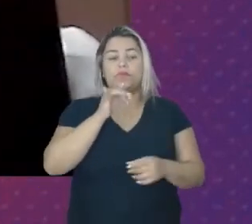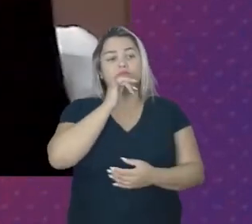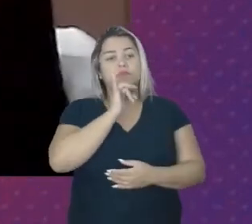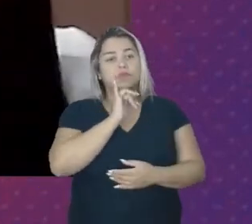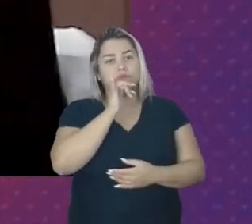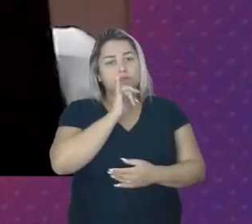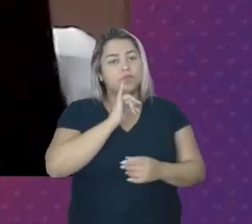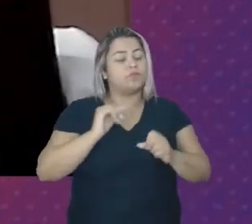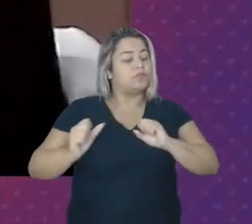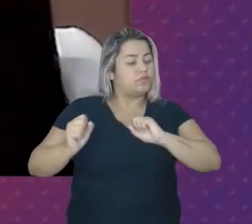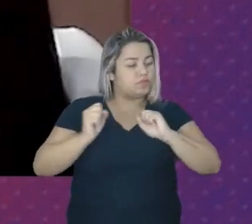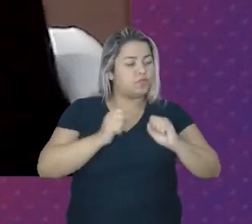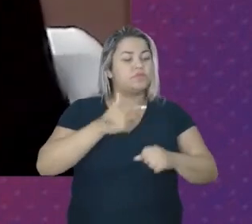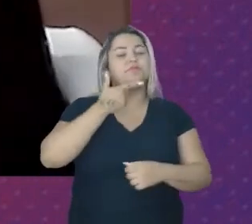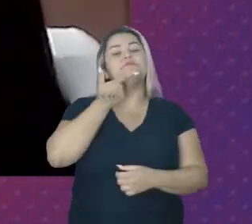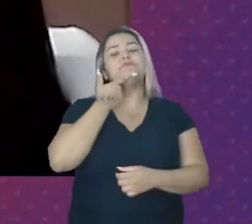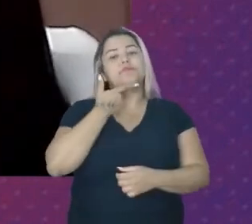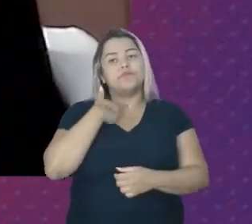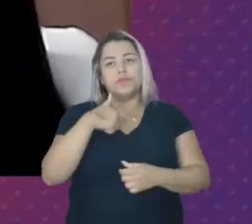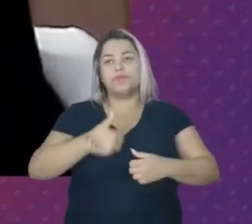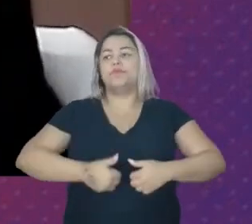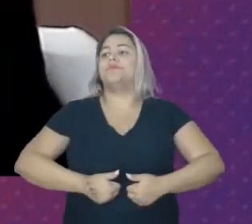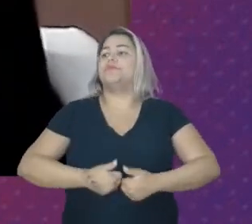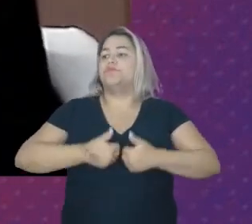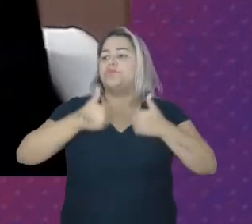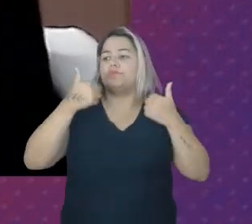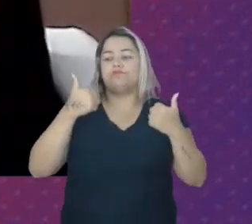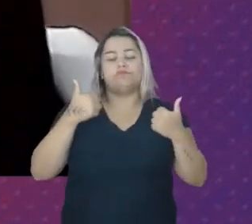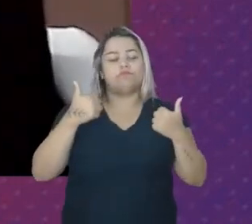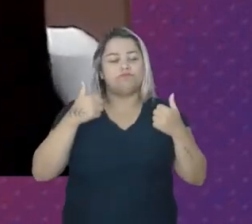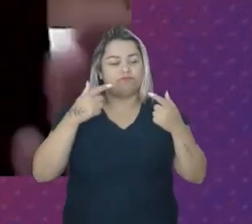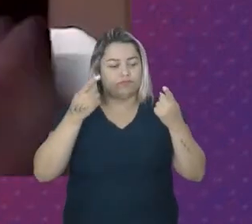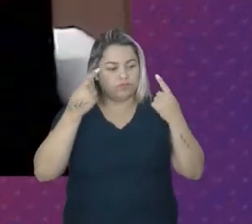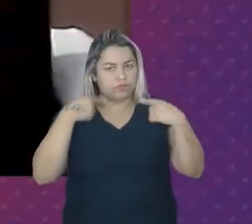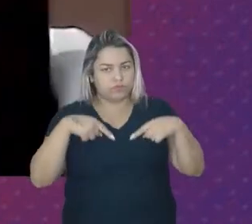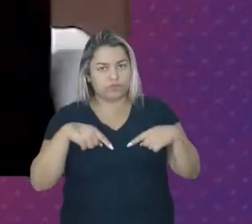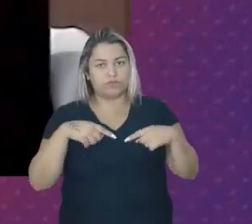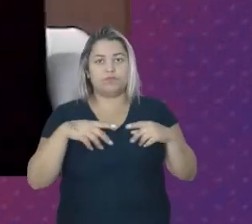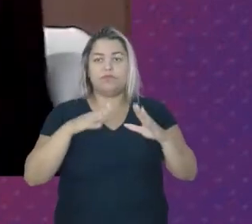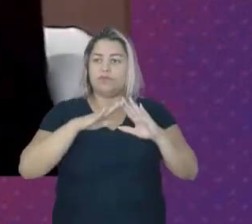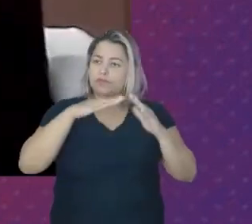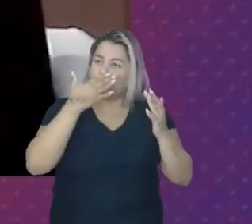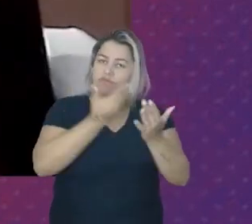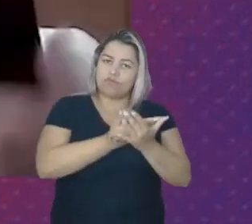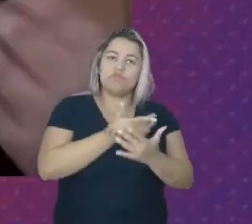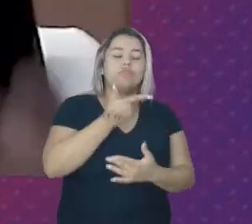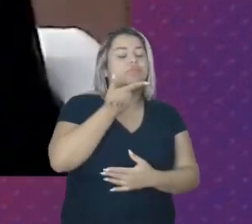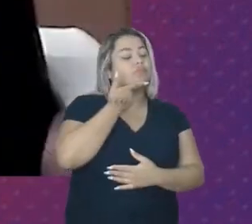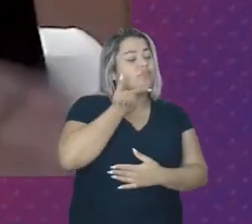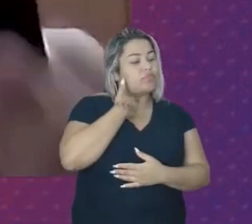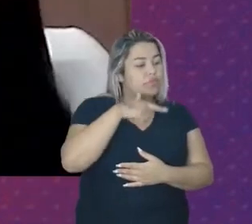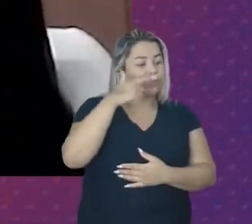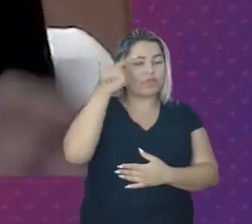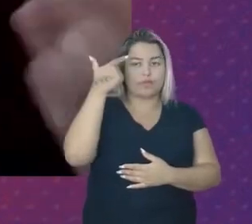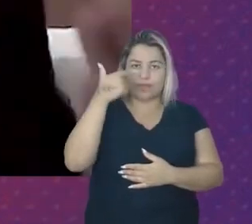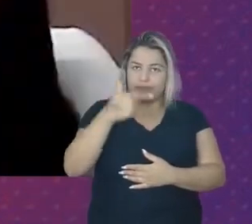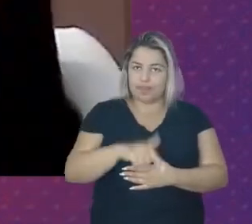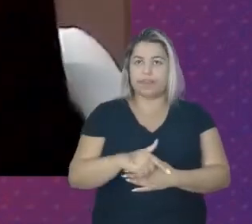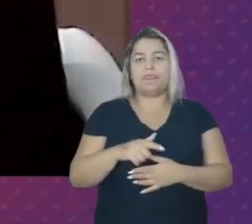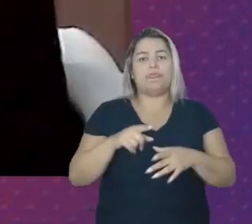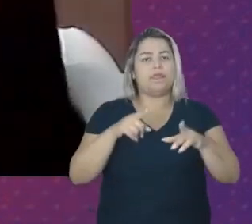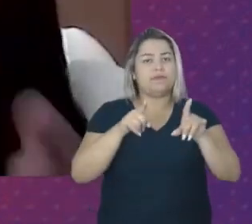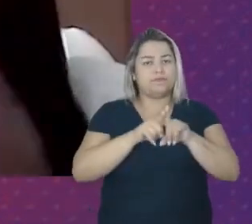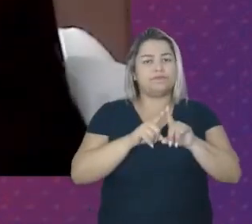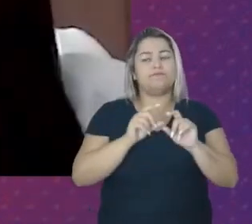exemplo, podem desejar melhores condições físicas para a escola, podem desejar ter outros tipos